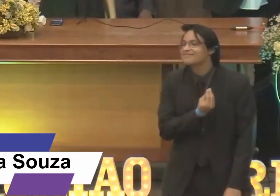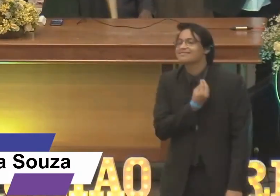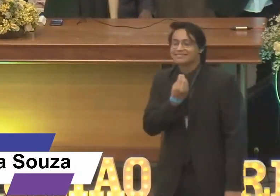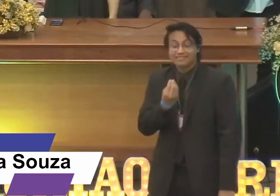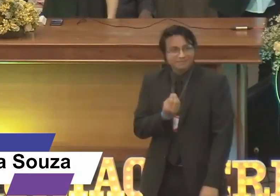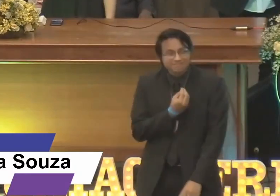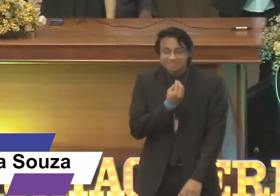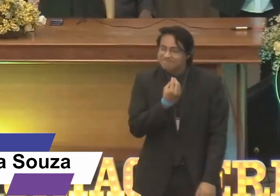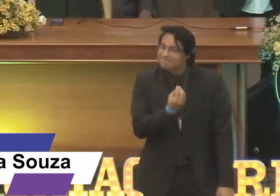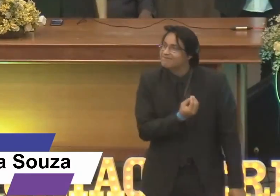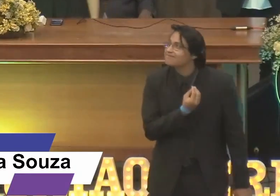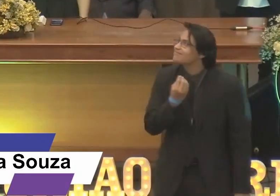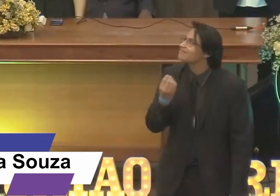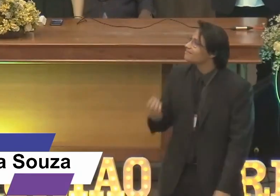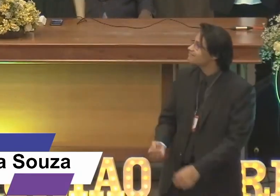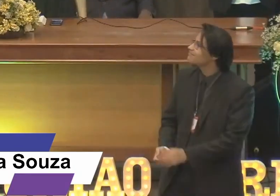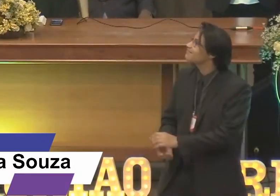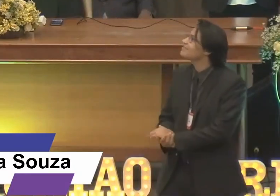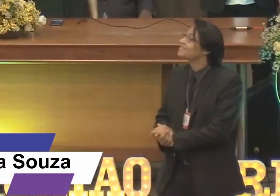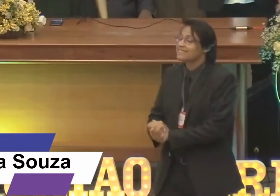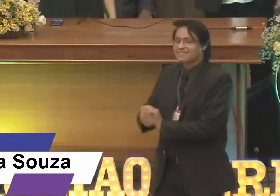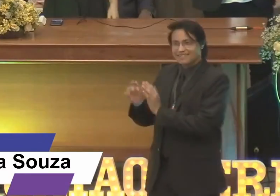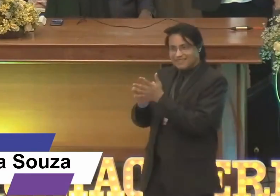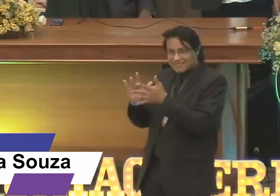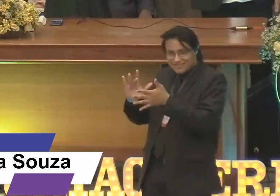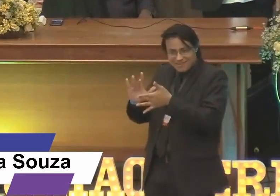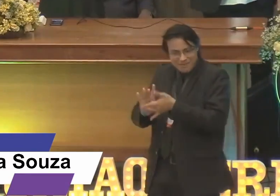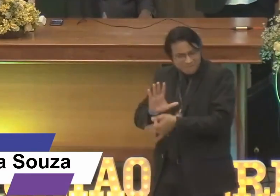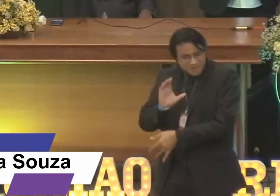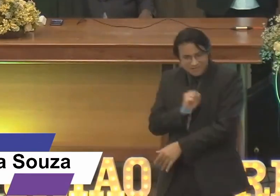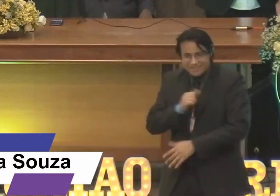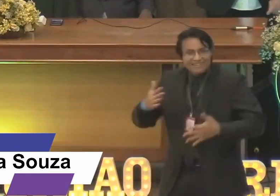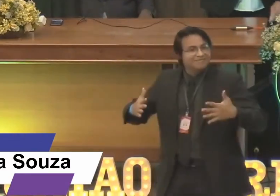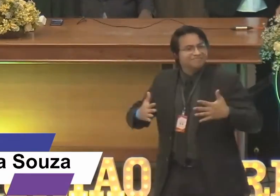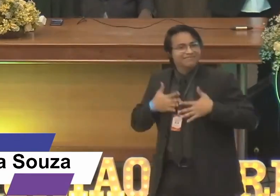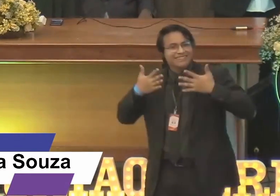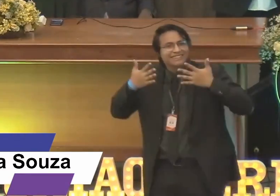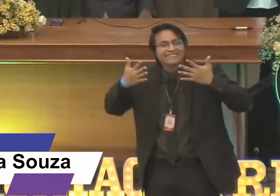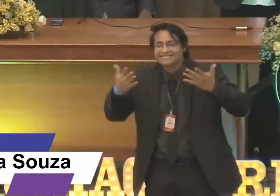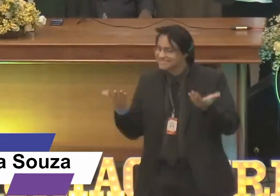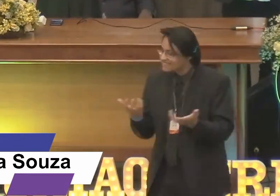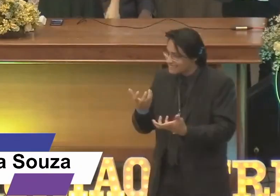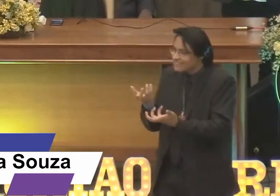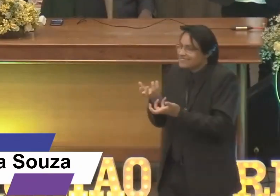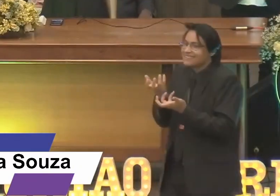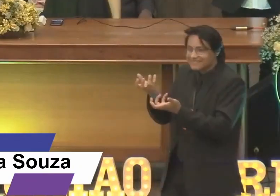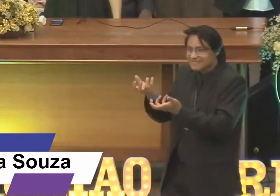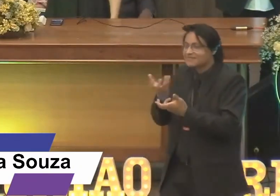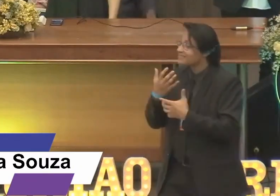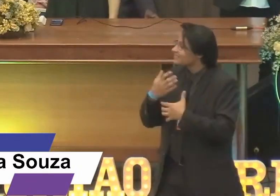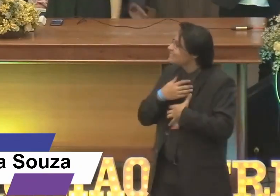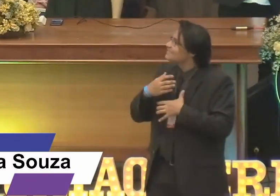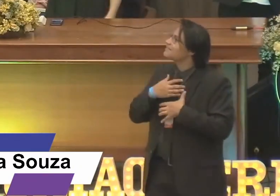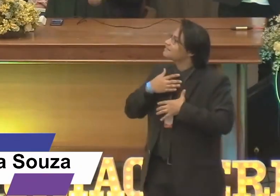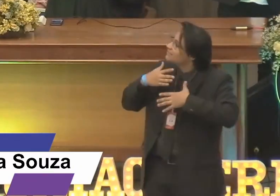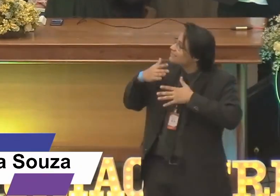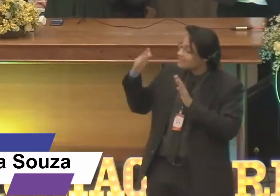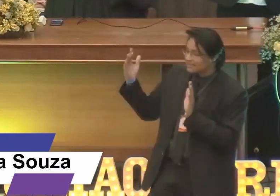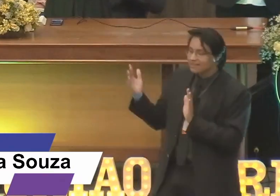seu amor me surpreenda, quero sentir sua